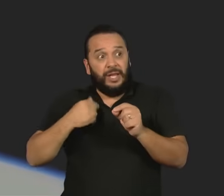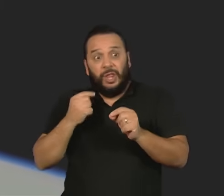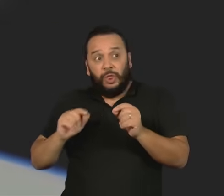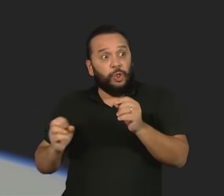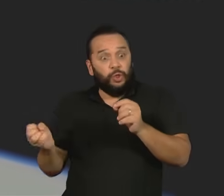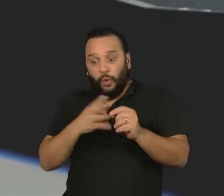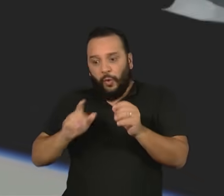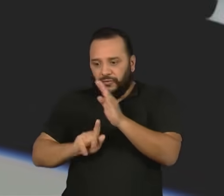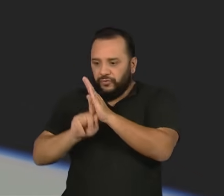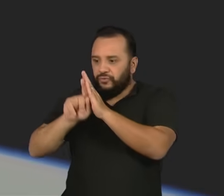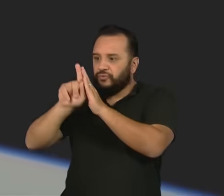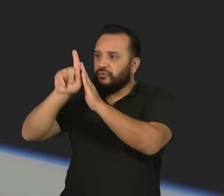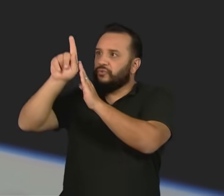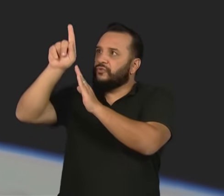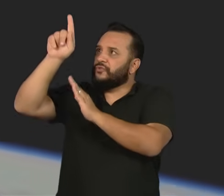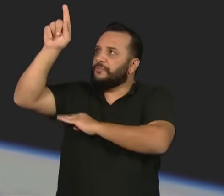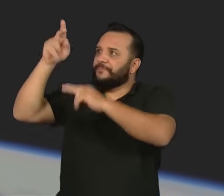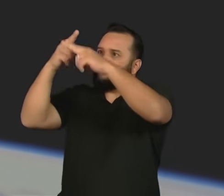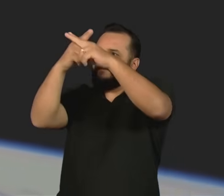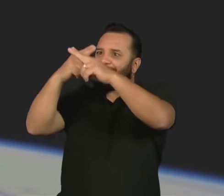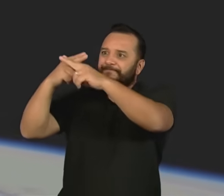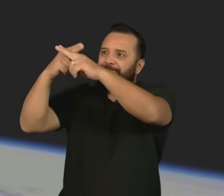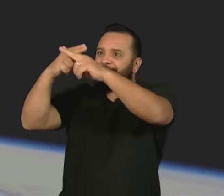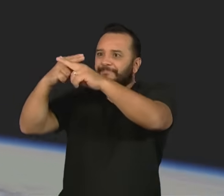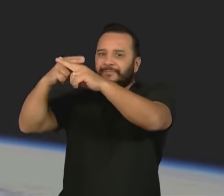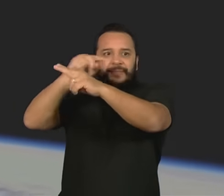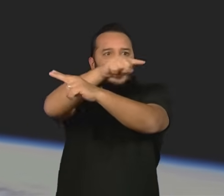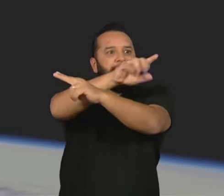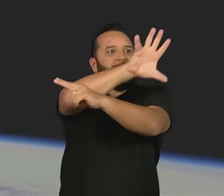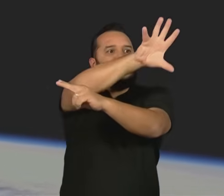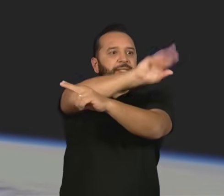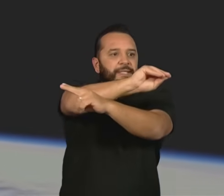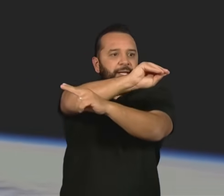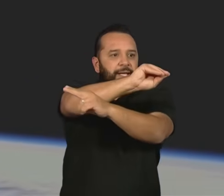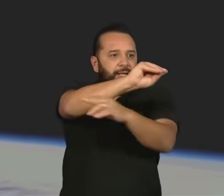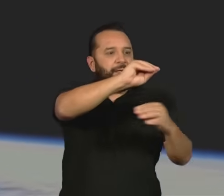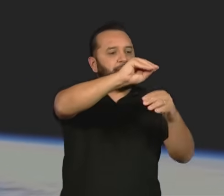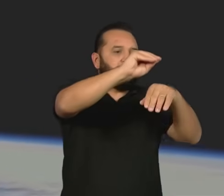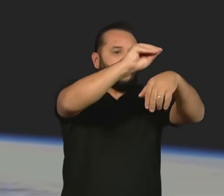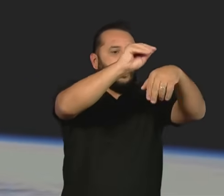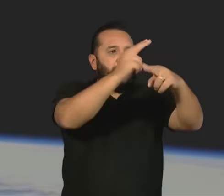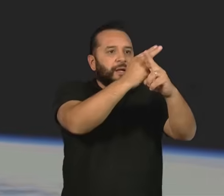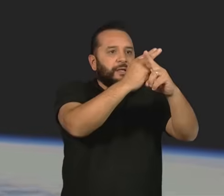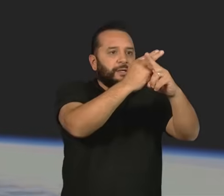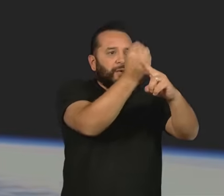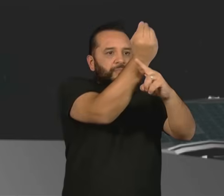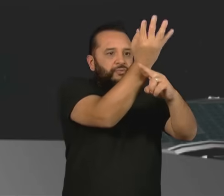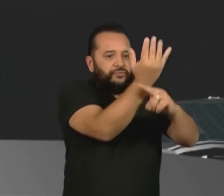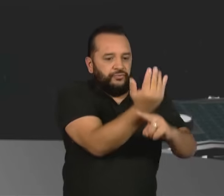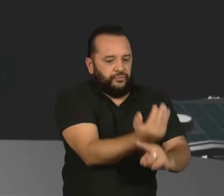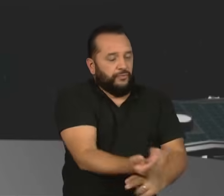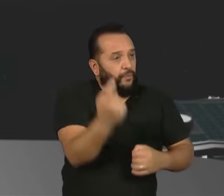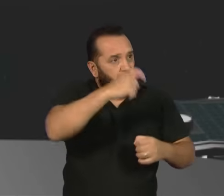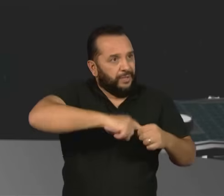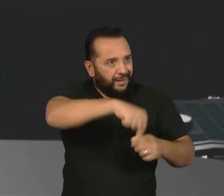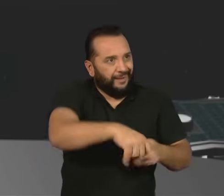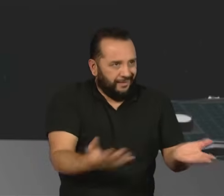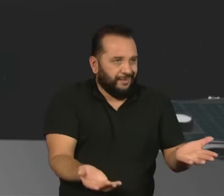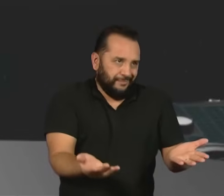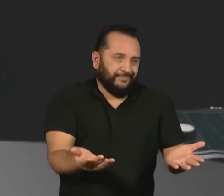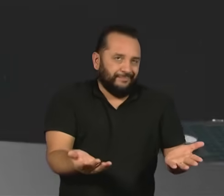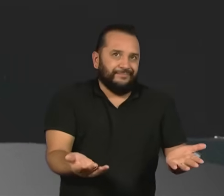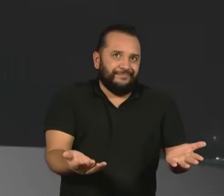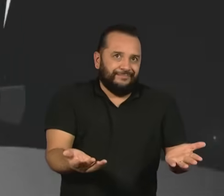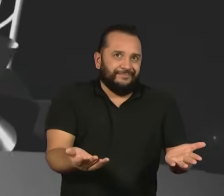houver uma mitigação do lixo espacial, qual é o limite? Principalmente a órbita baixa da Terra, entre 500 e 800 quilômetros acima do nível do